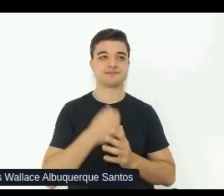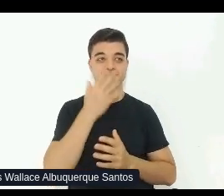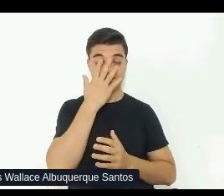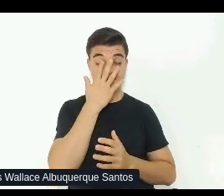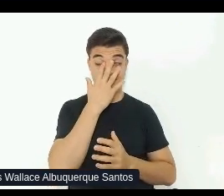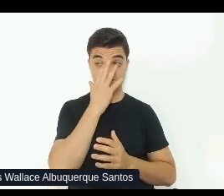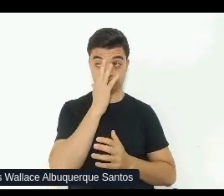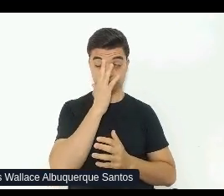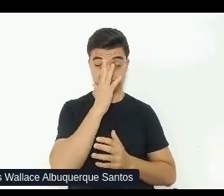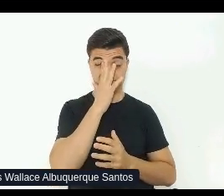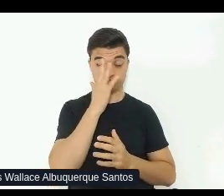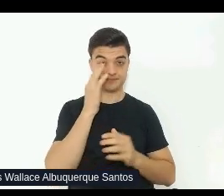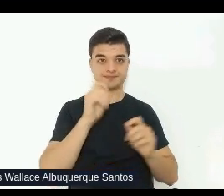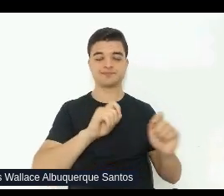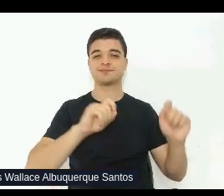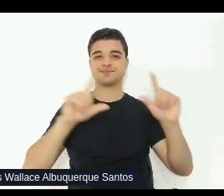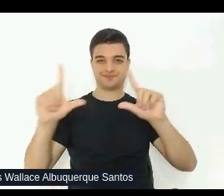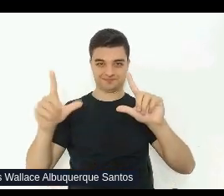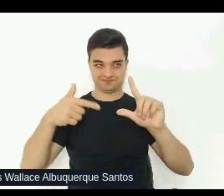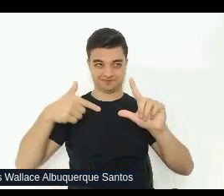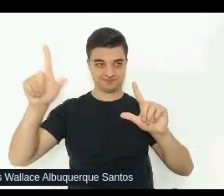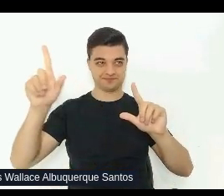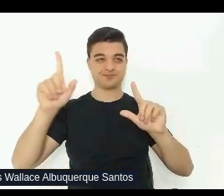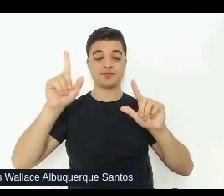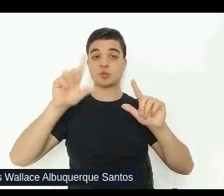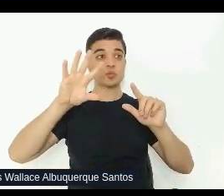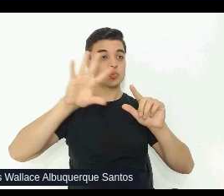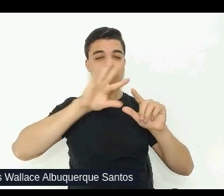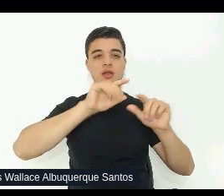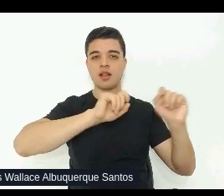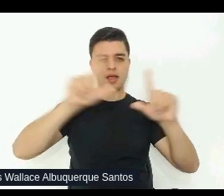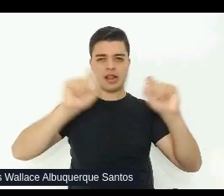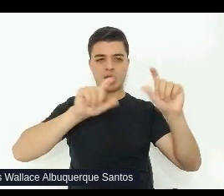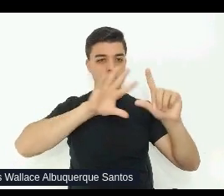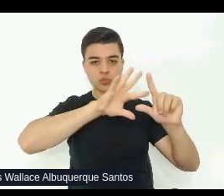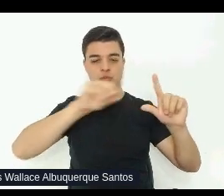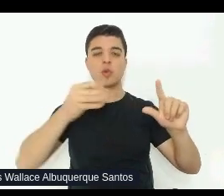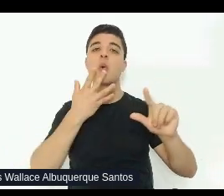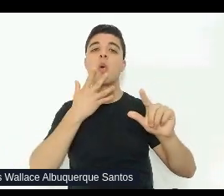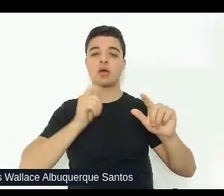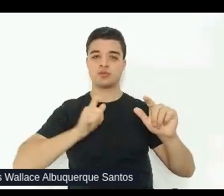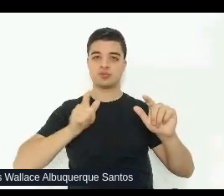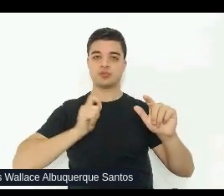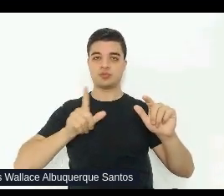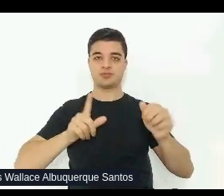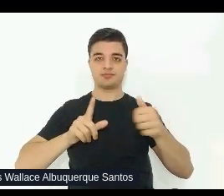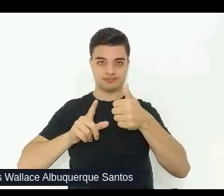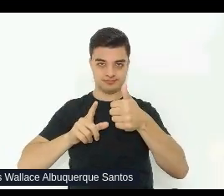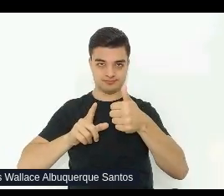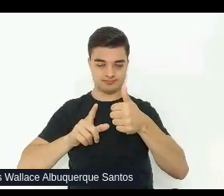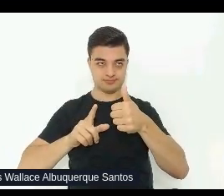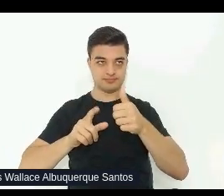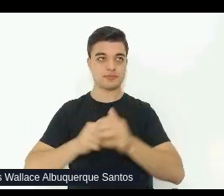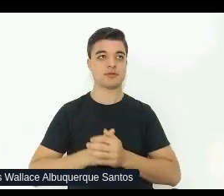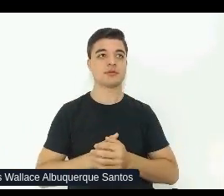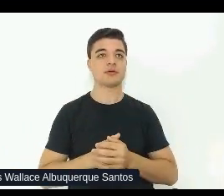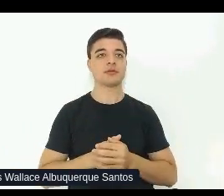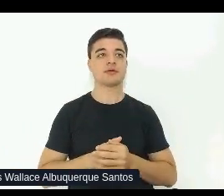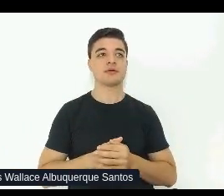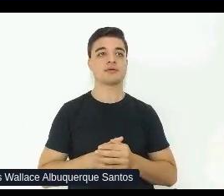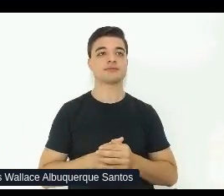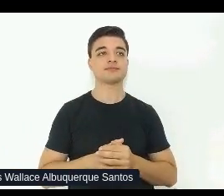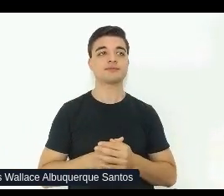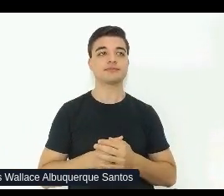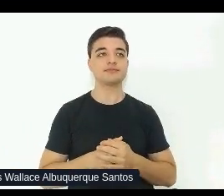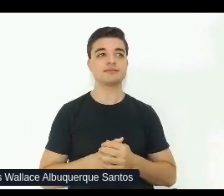também, todos os slides, tá? Meus slides são de cores com fundo azul, né? E nesse slide aqui em específico tem um ícone aqui do